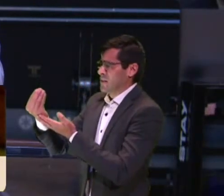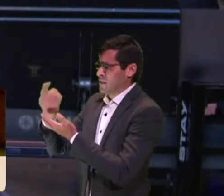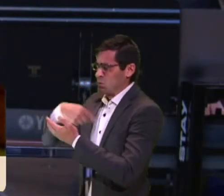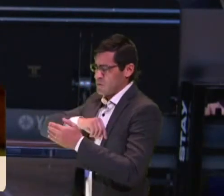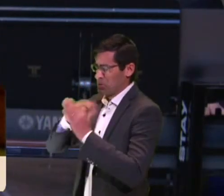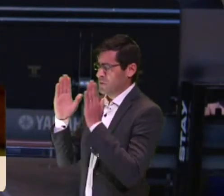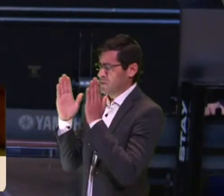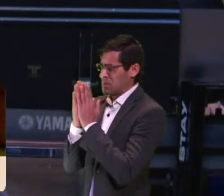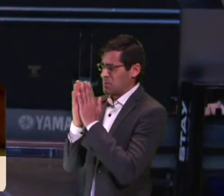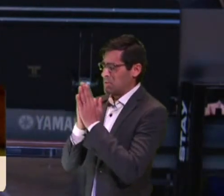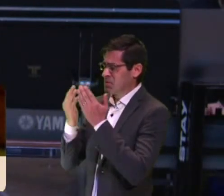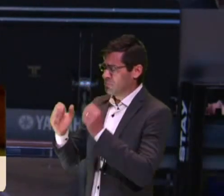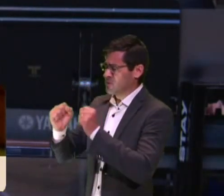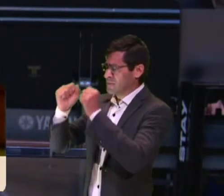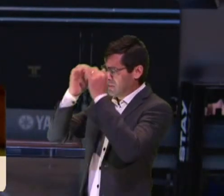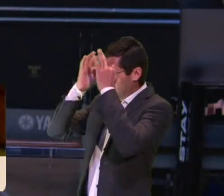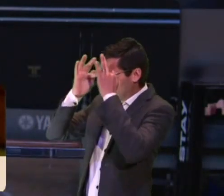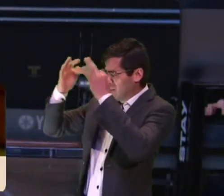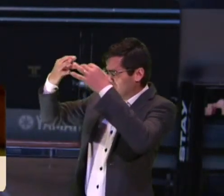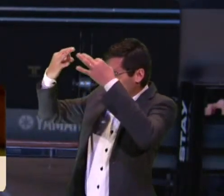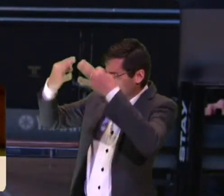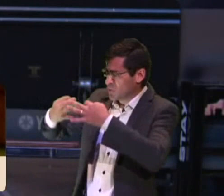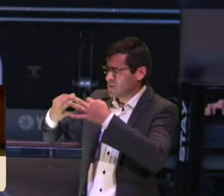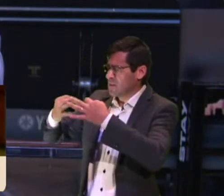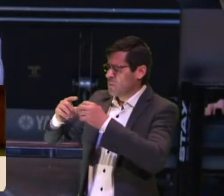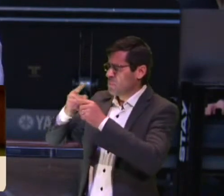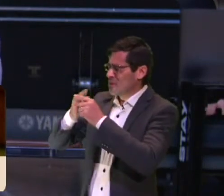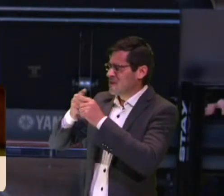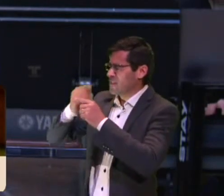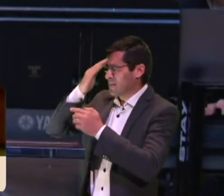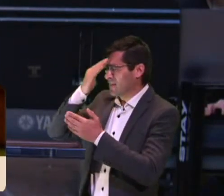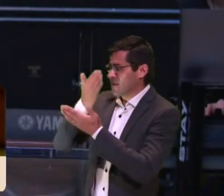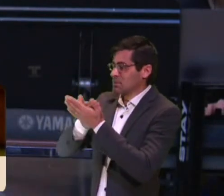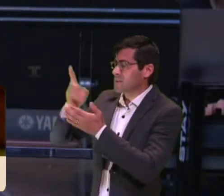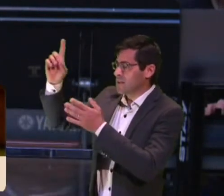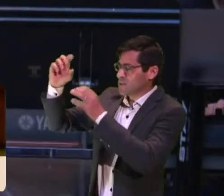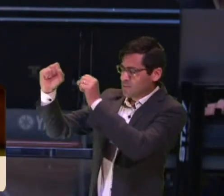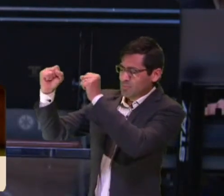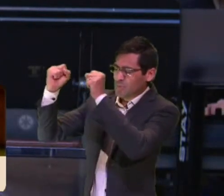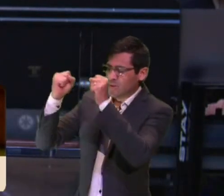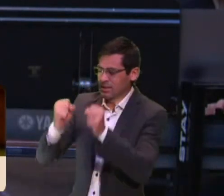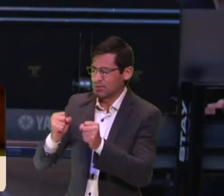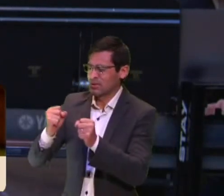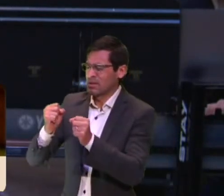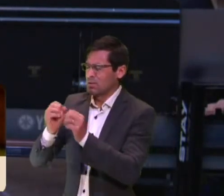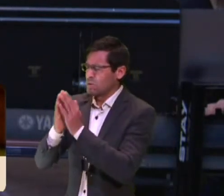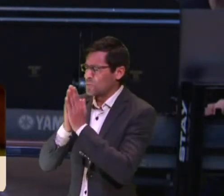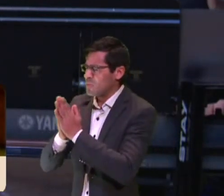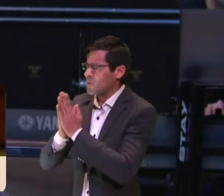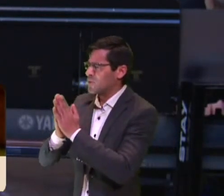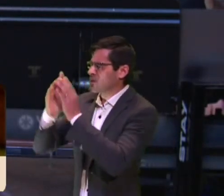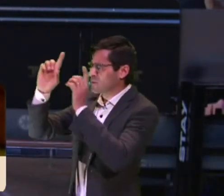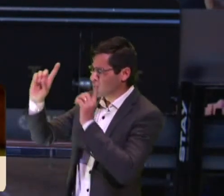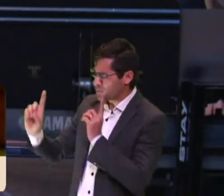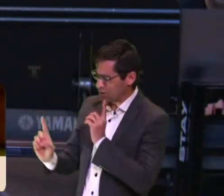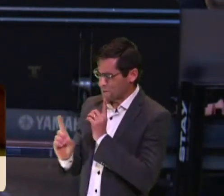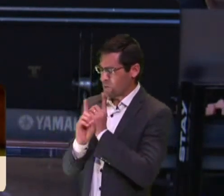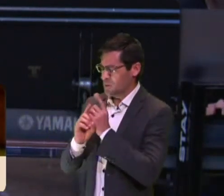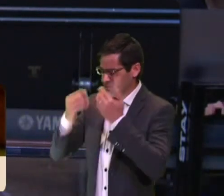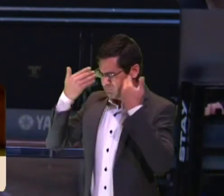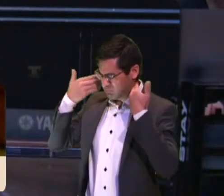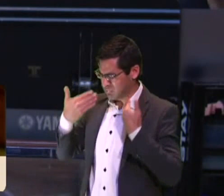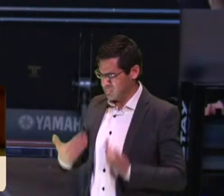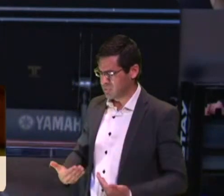seus efeitos. Pai, que o Senhor nos encontre nesta condição. Pai, queremos